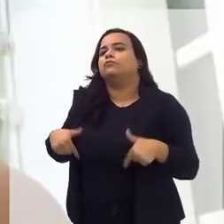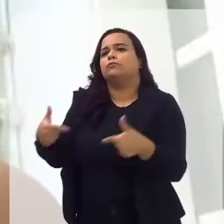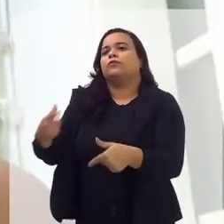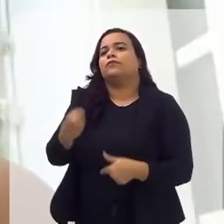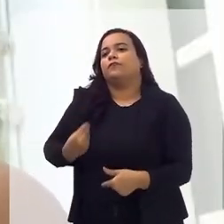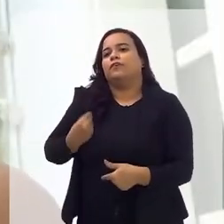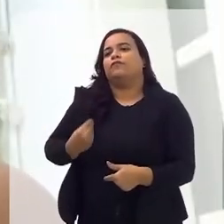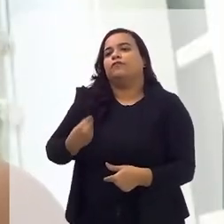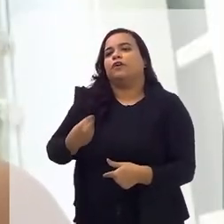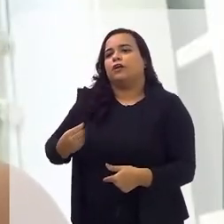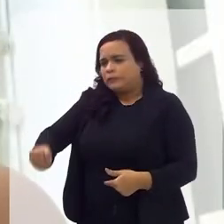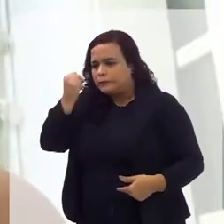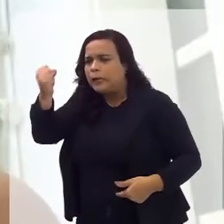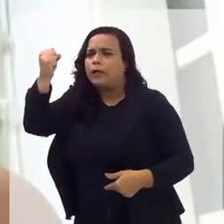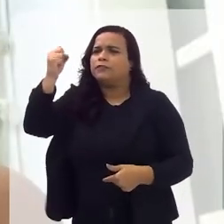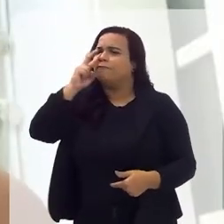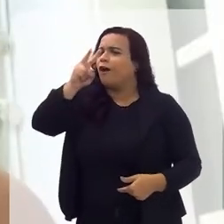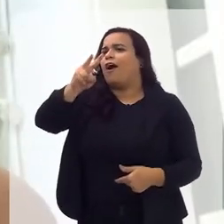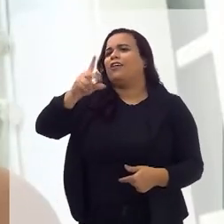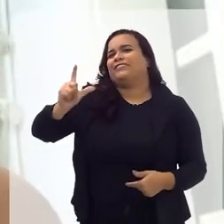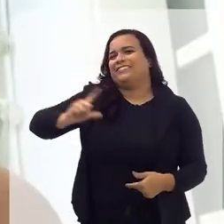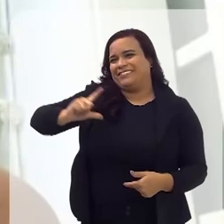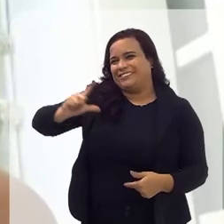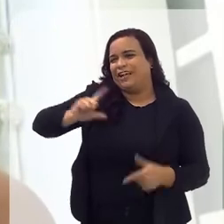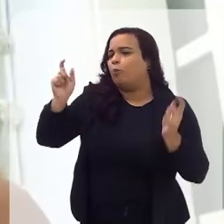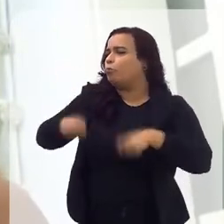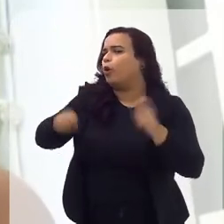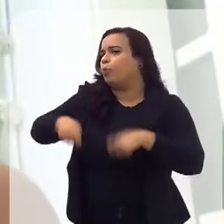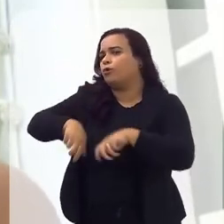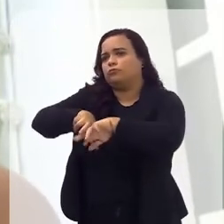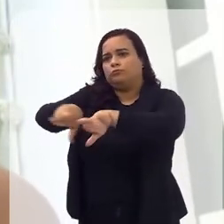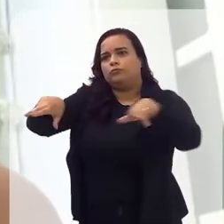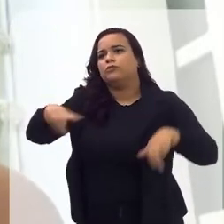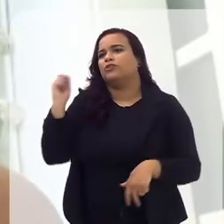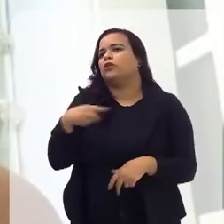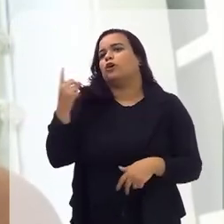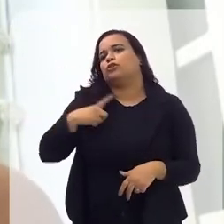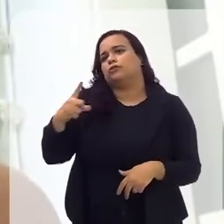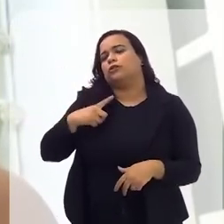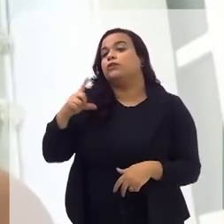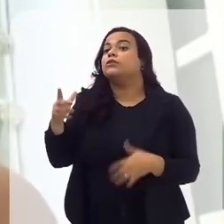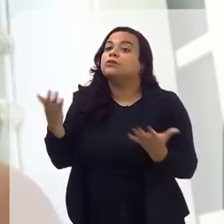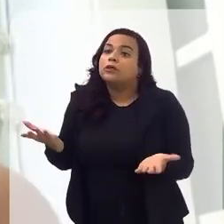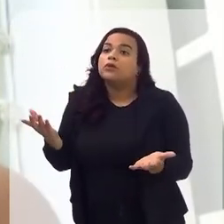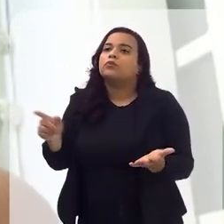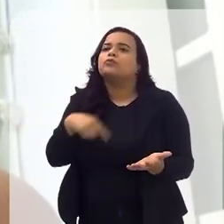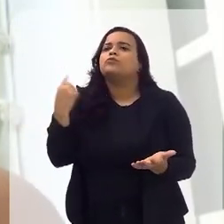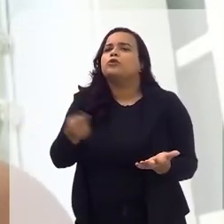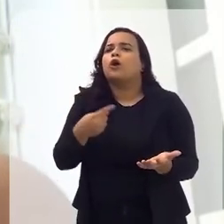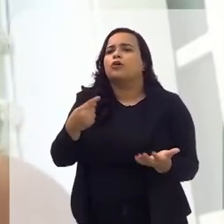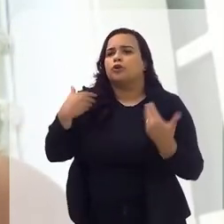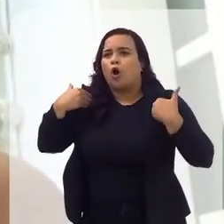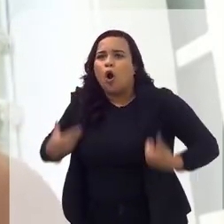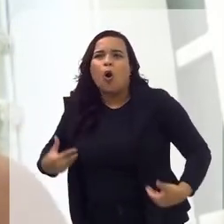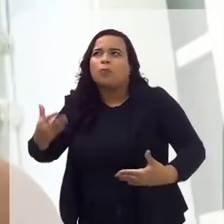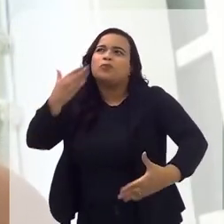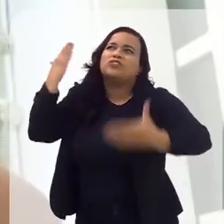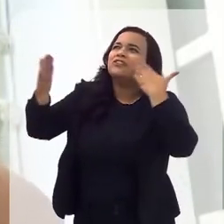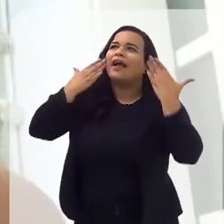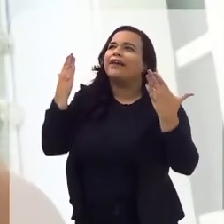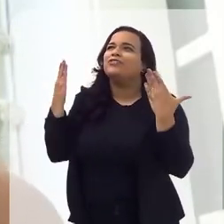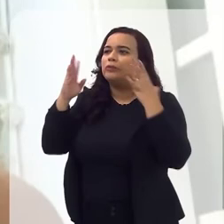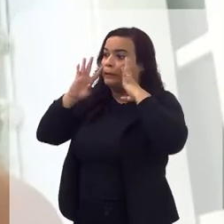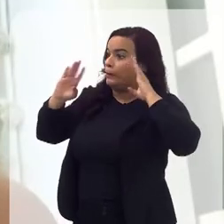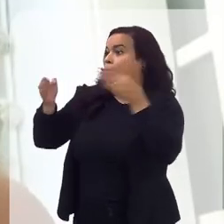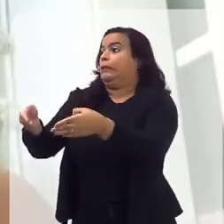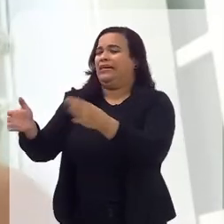nos permite viver com toda a intensidade, né, com todas as possibilidades que a gente tem. Então, vamos deixar um pouquinho esse corpo estético